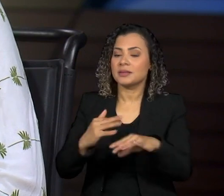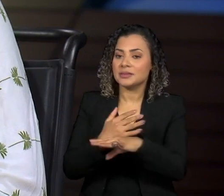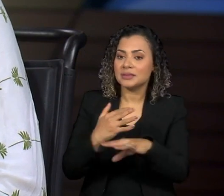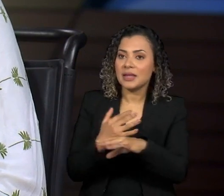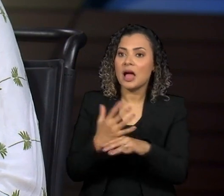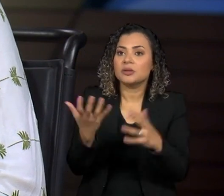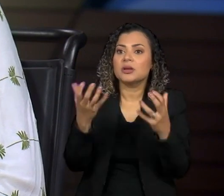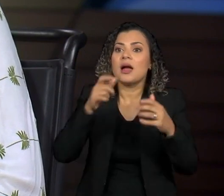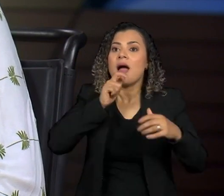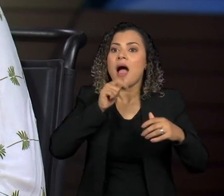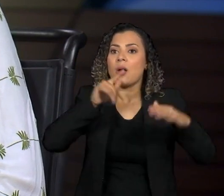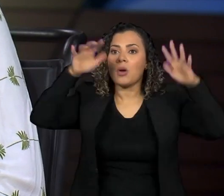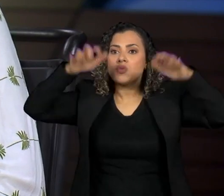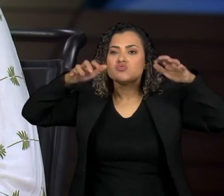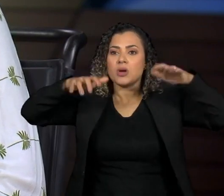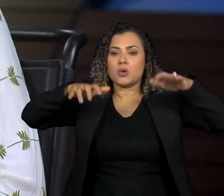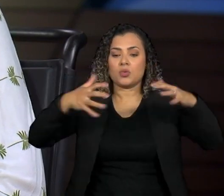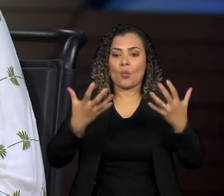cidade. Então assim,